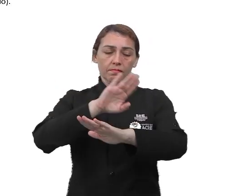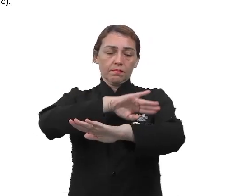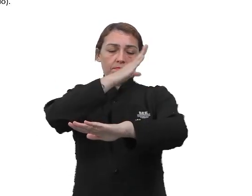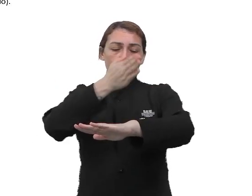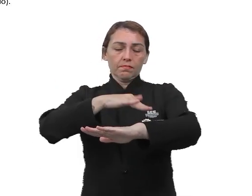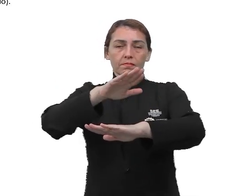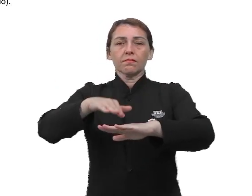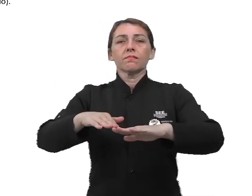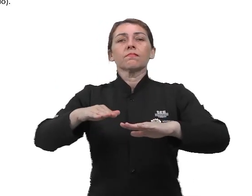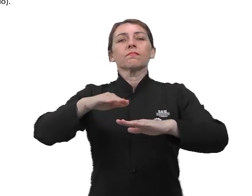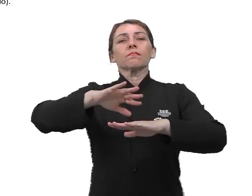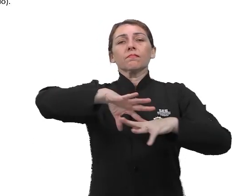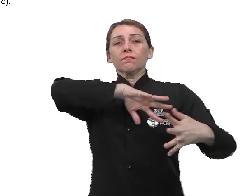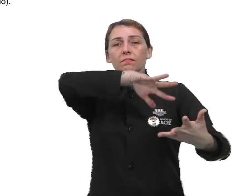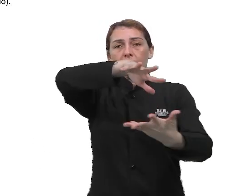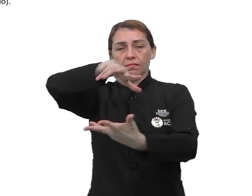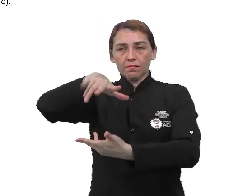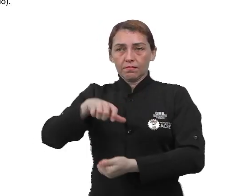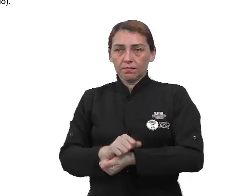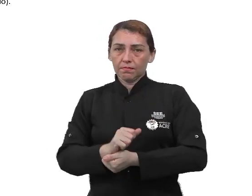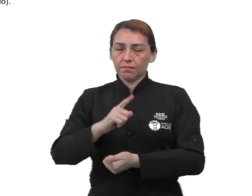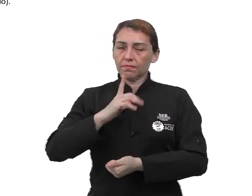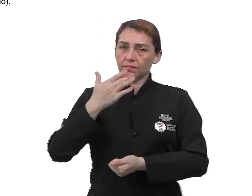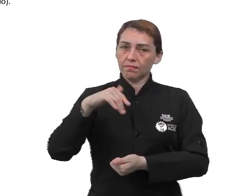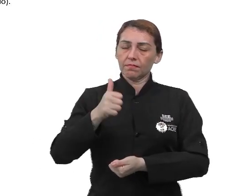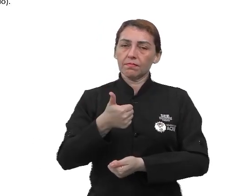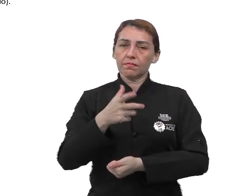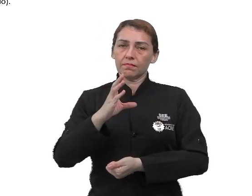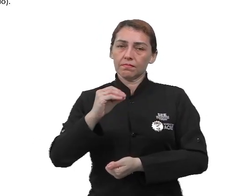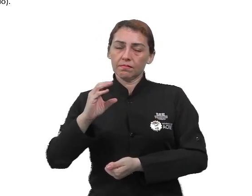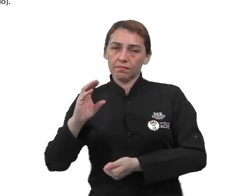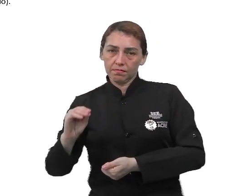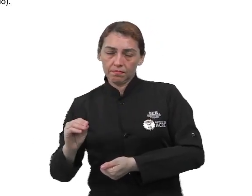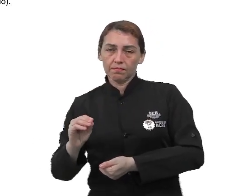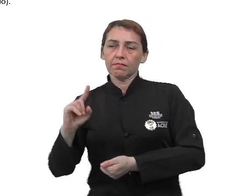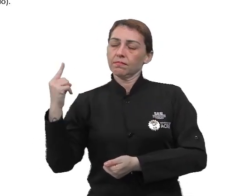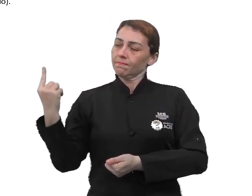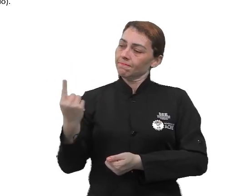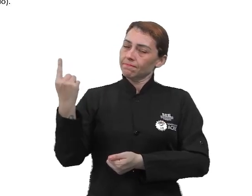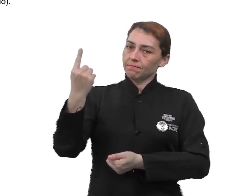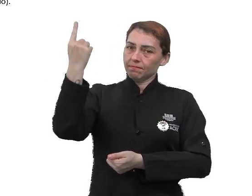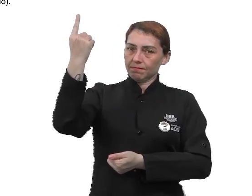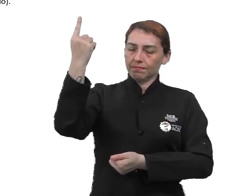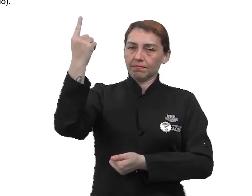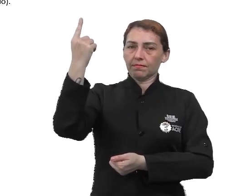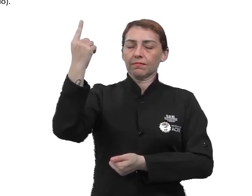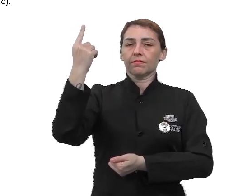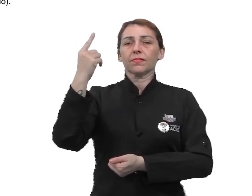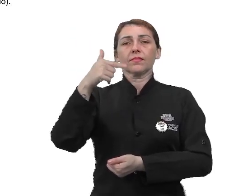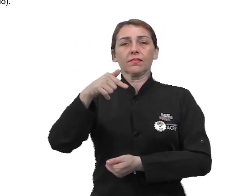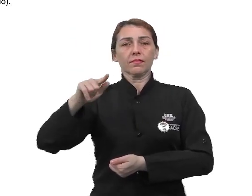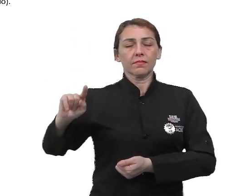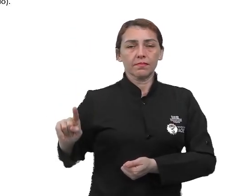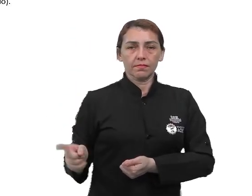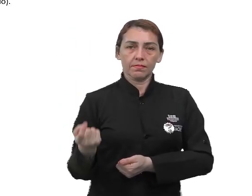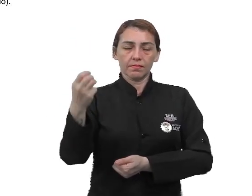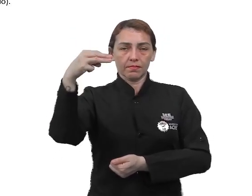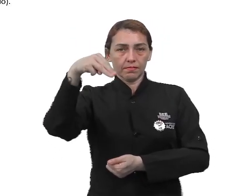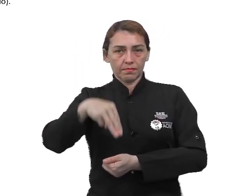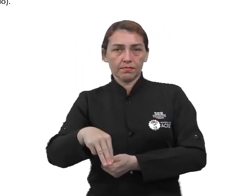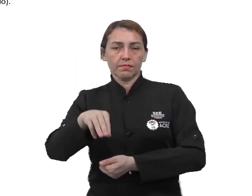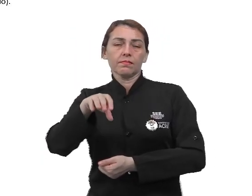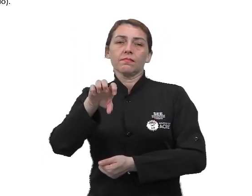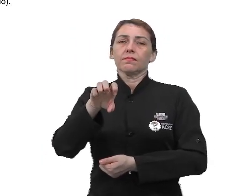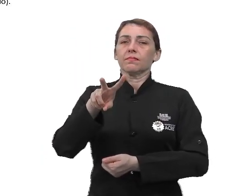do mundo. Ao todo, existem mais de 100 picos que contam com altitudes bem maiores que 7.000 metros. O